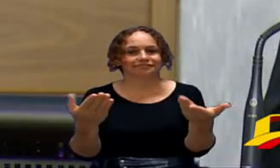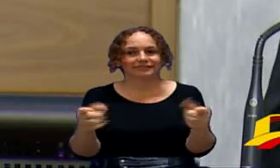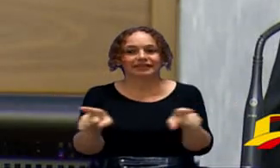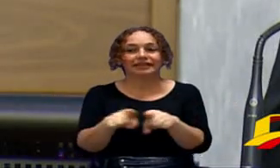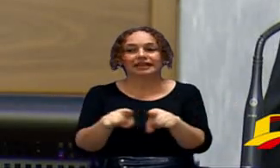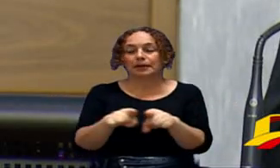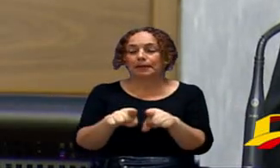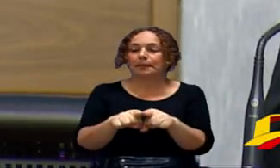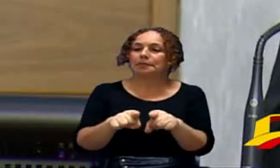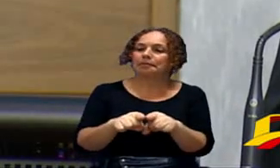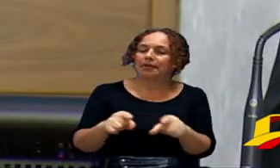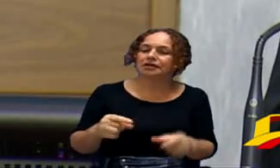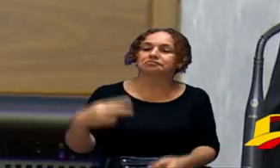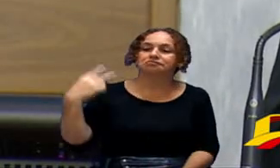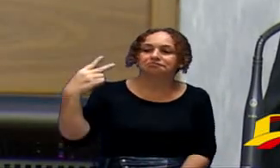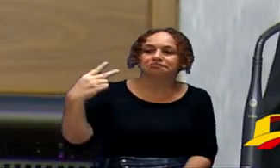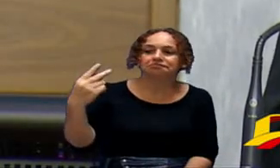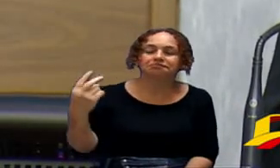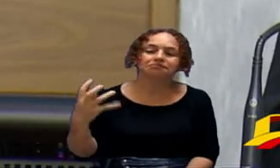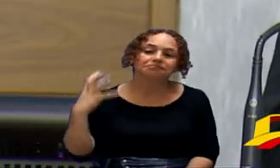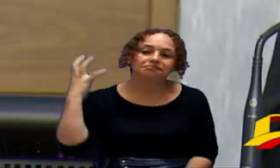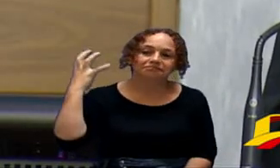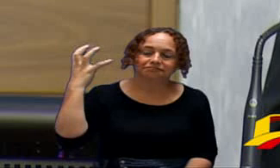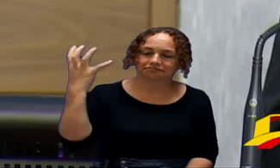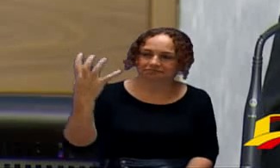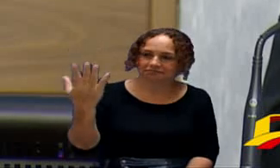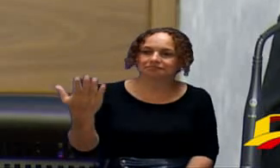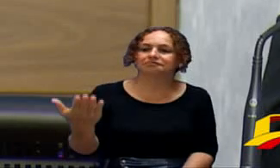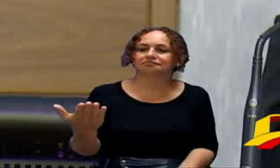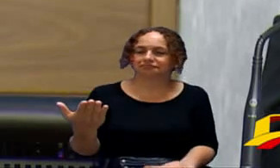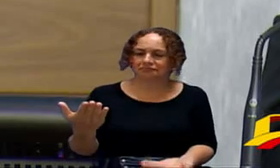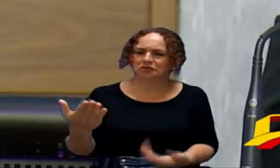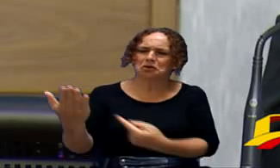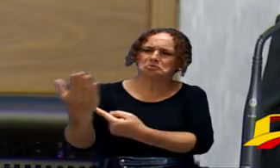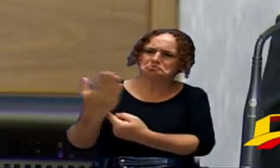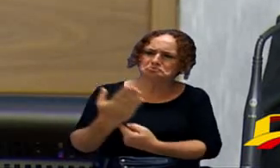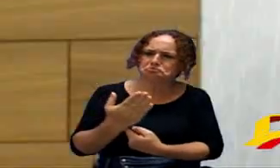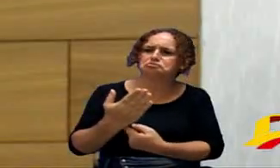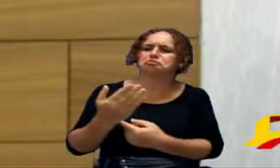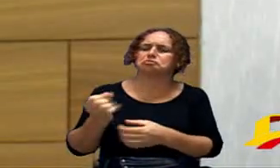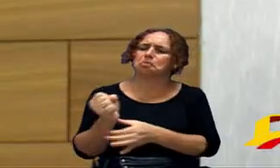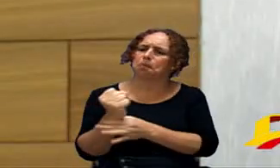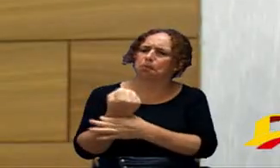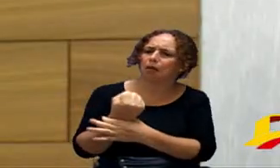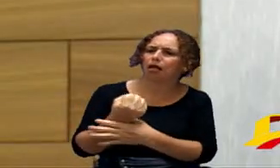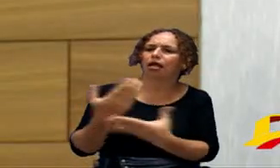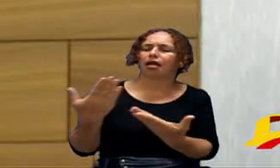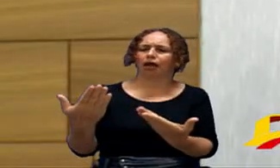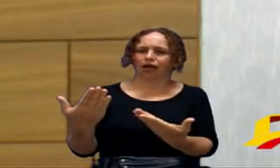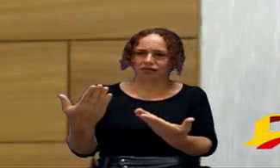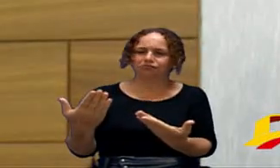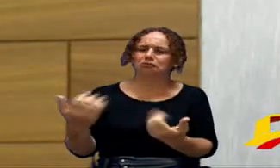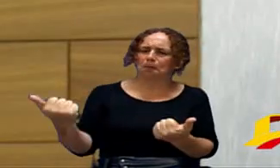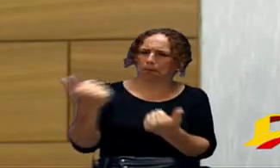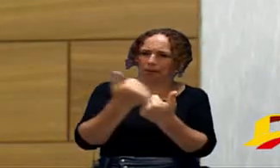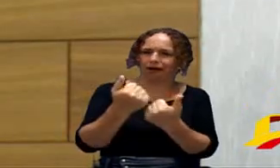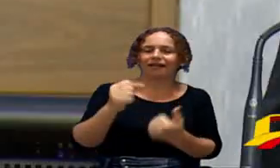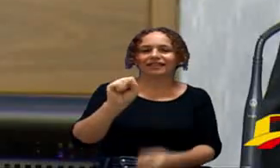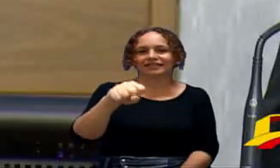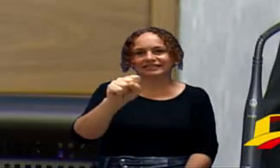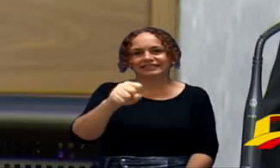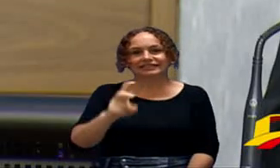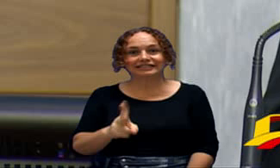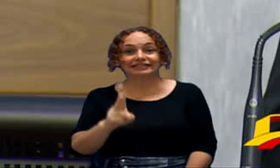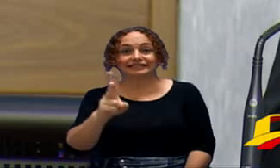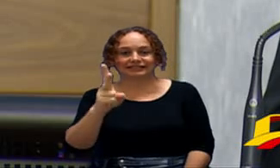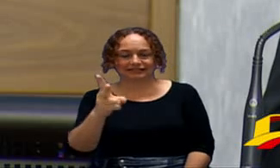Fernanda Garcia, que também é uma grande entusiasta pela causa, defende bastante essa causa, entre outras, aqui nessa Casa de